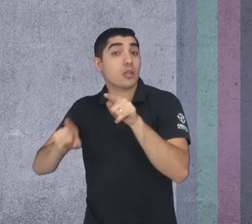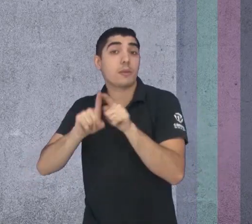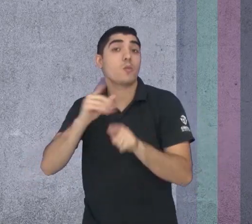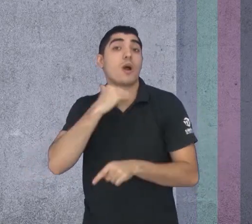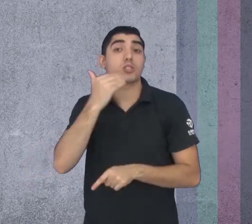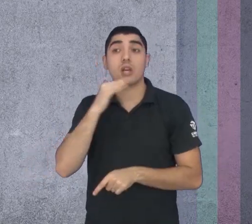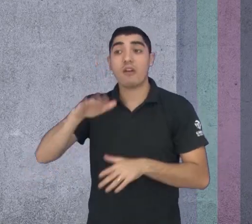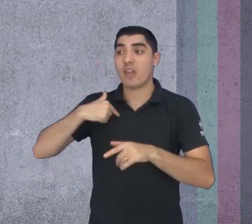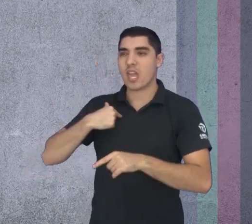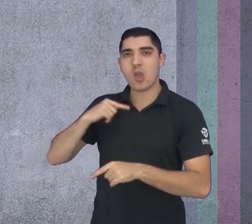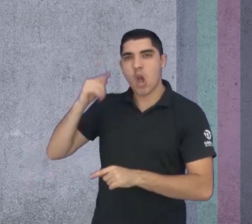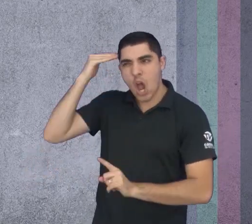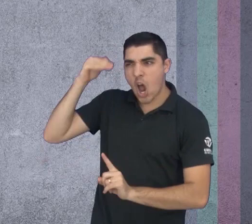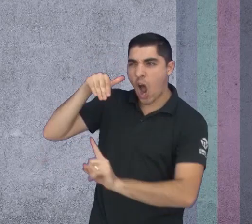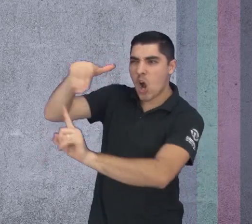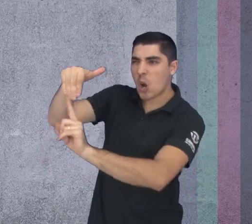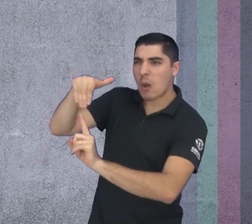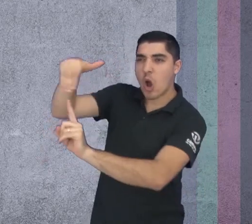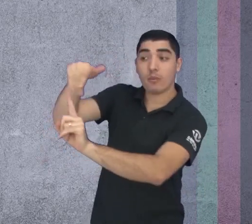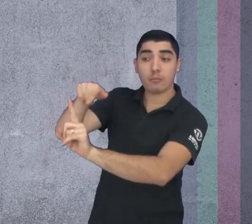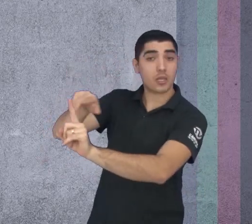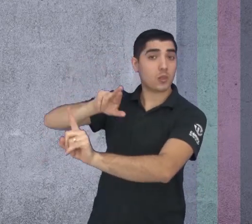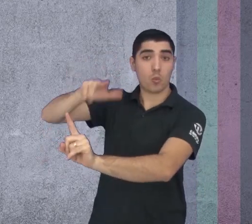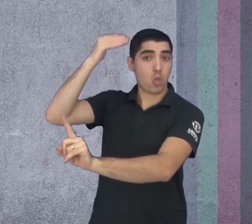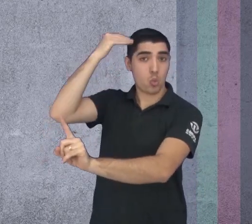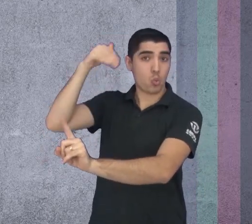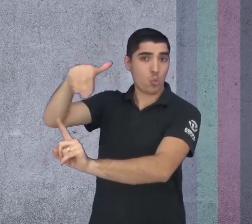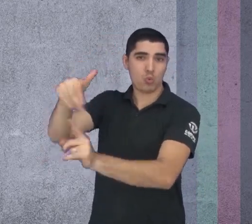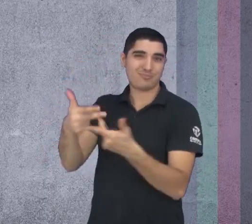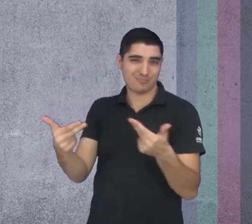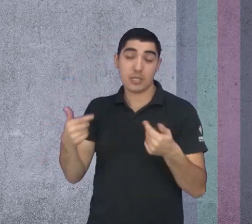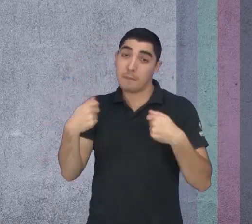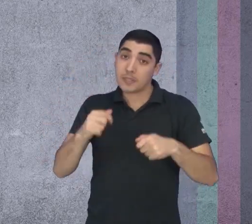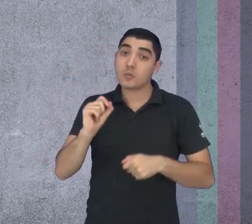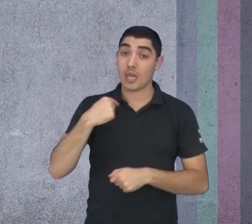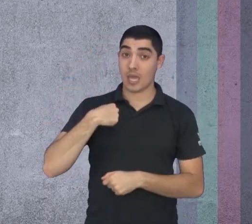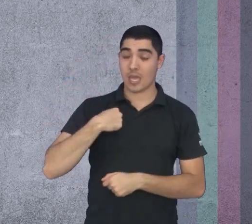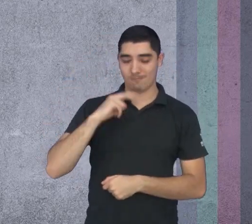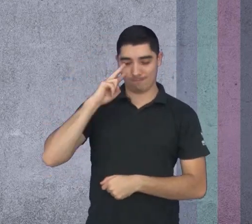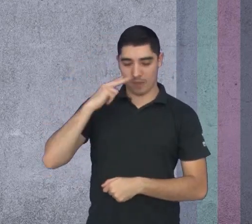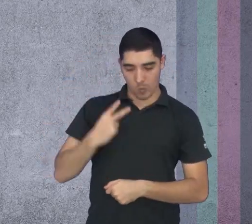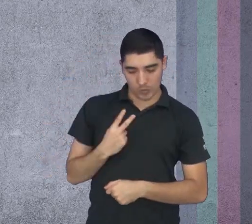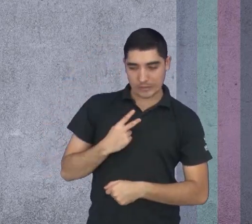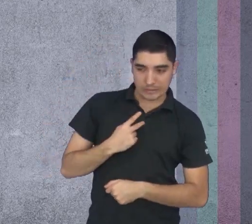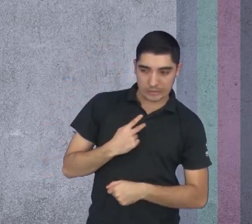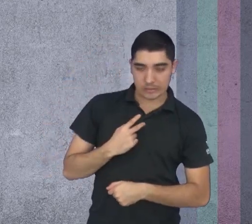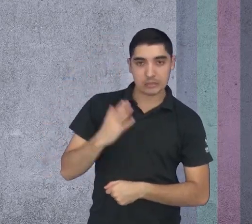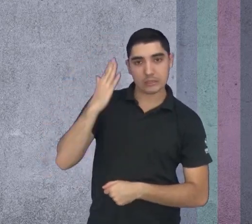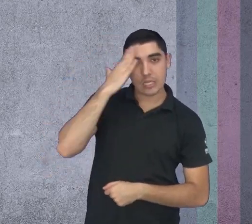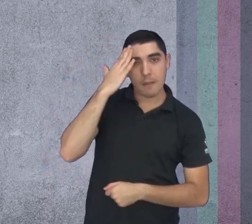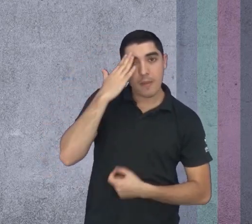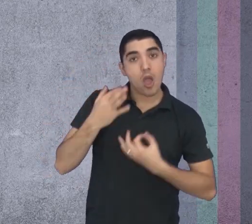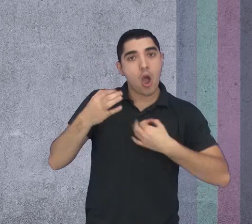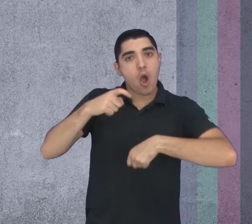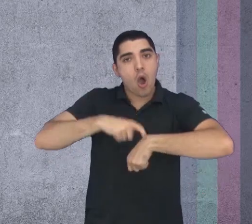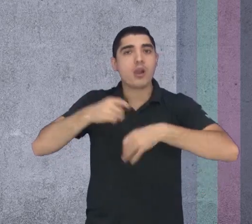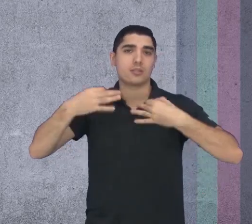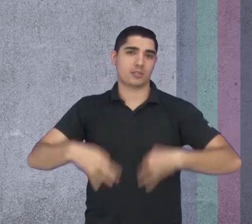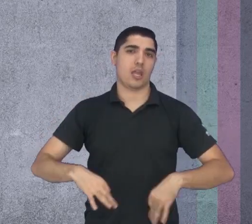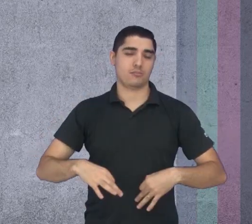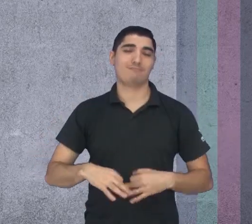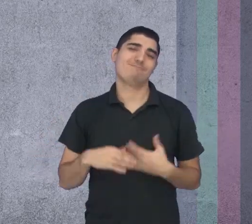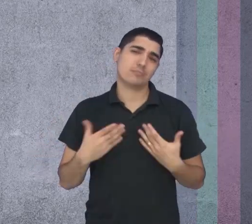Então, sinta as emoções, reconheça os fenômenos, né? Será que isso é para